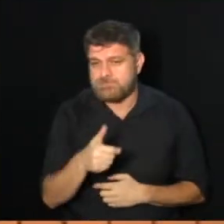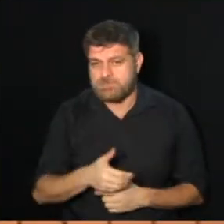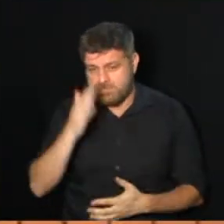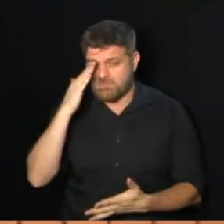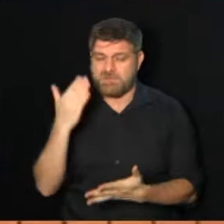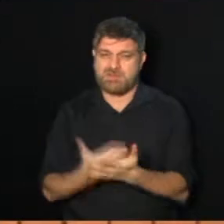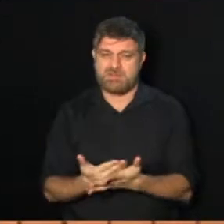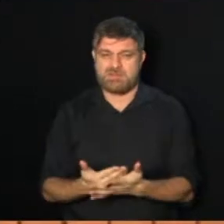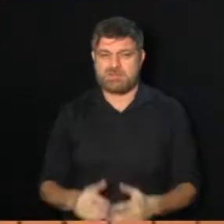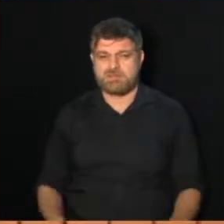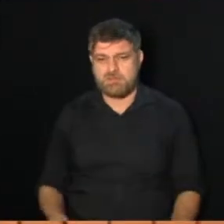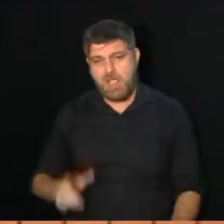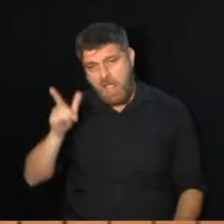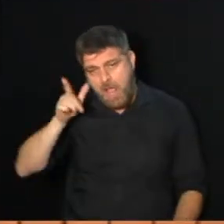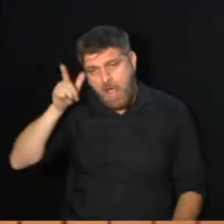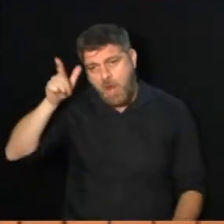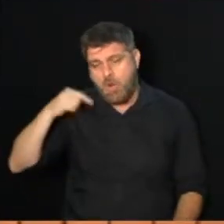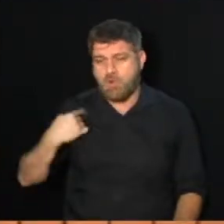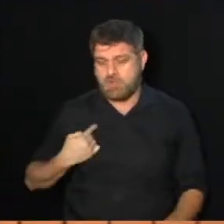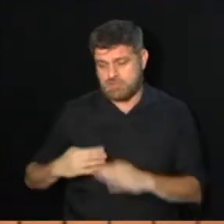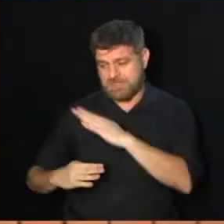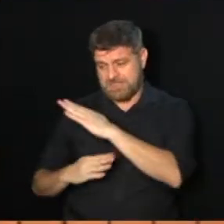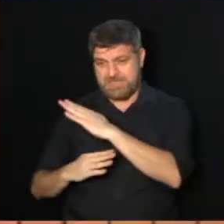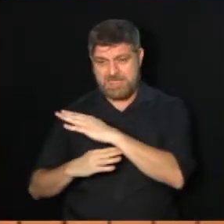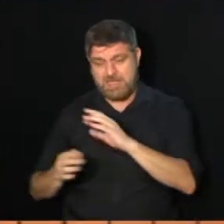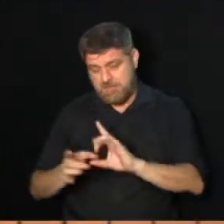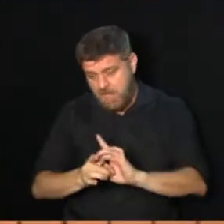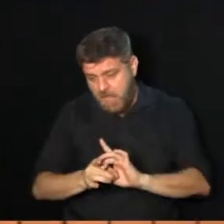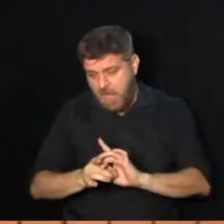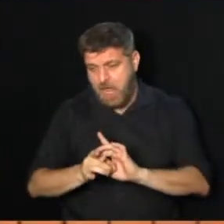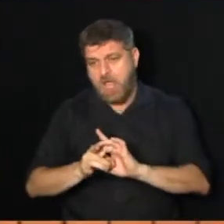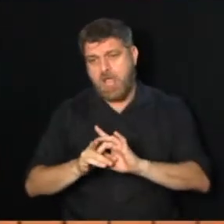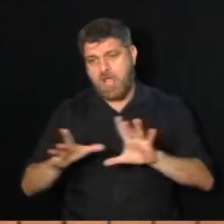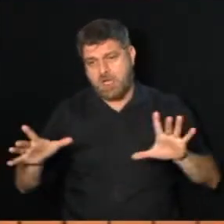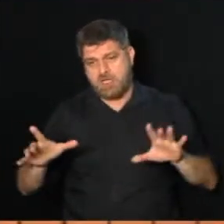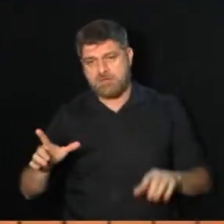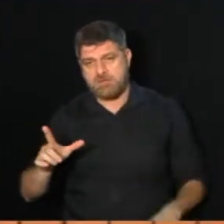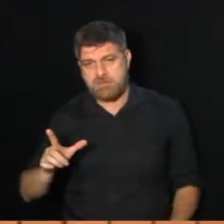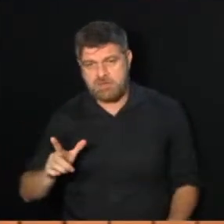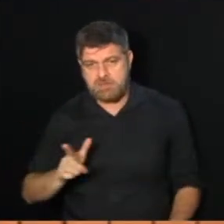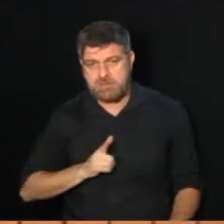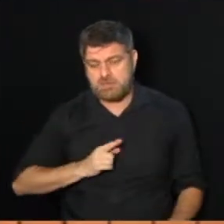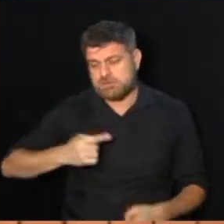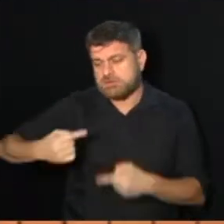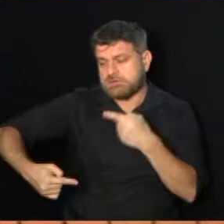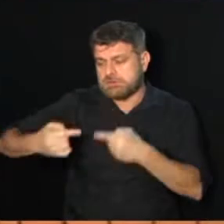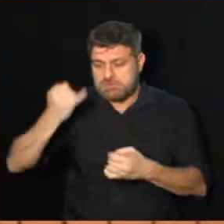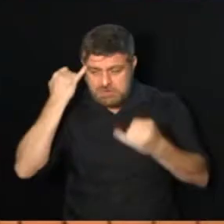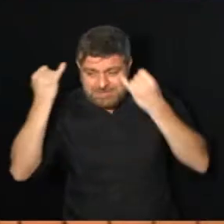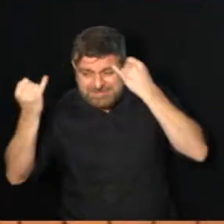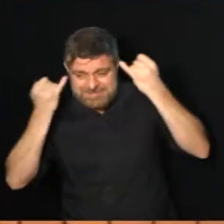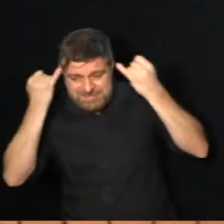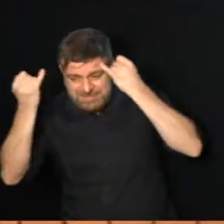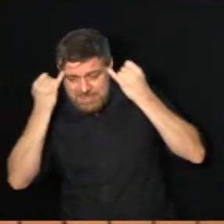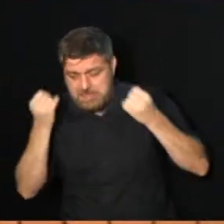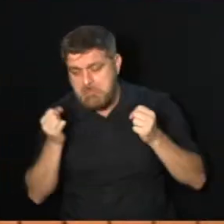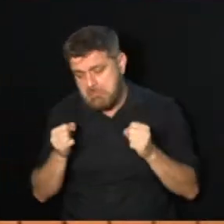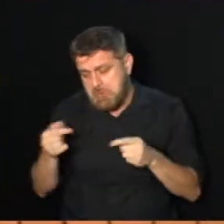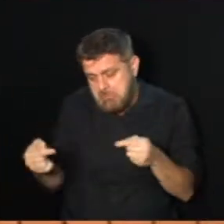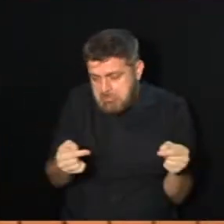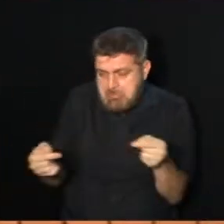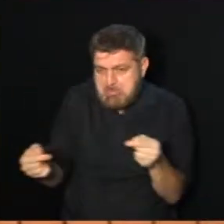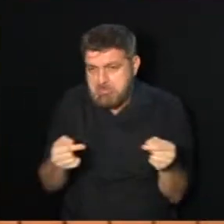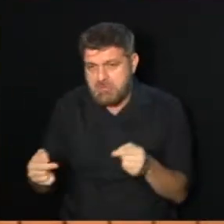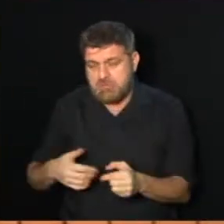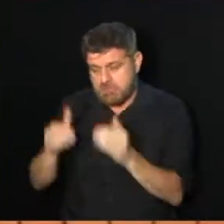dificilmente, é lógico que nós estamos aqui numa casa aberta, né, e é uma casa onde se discutem ideias, é lógico que eu